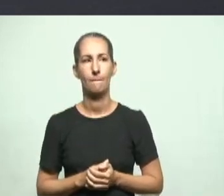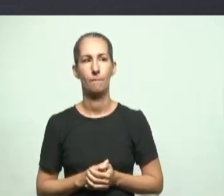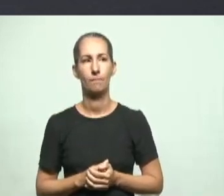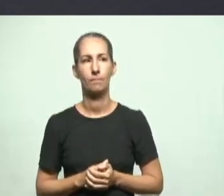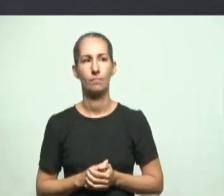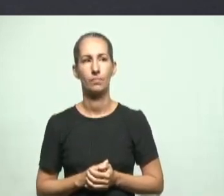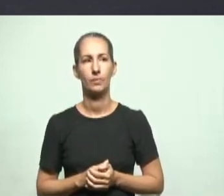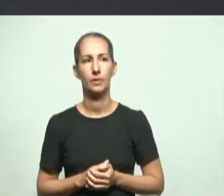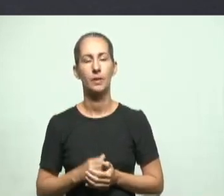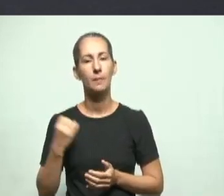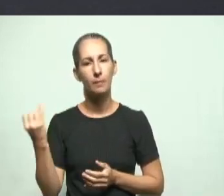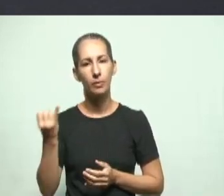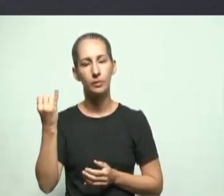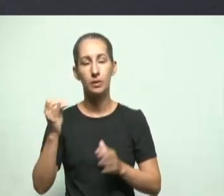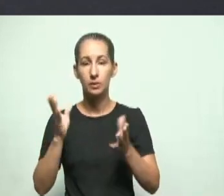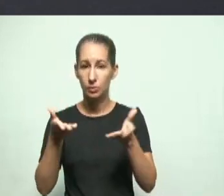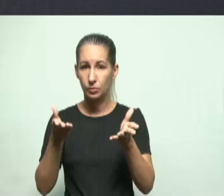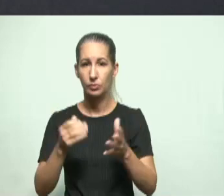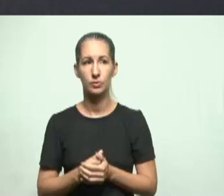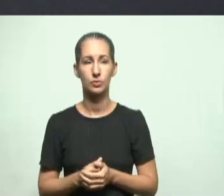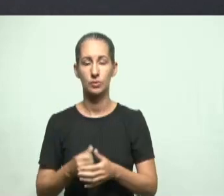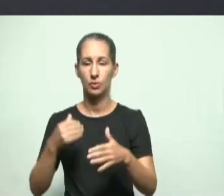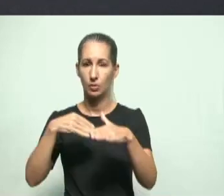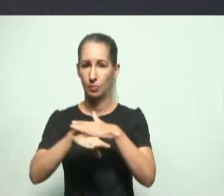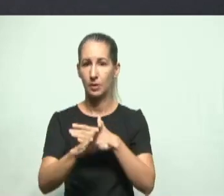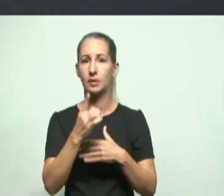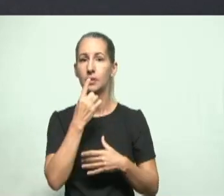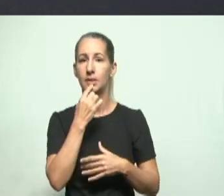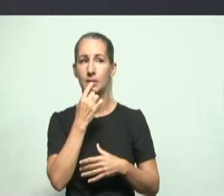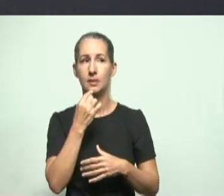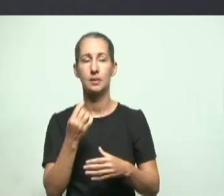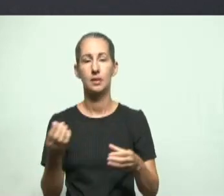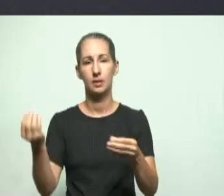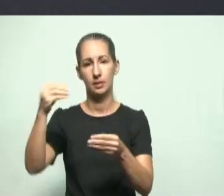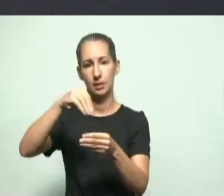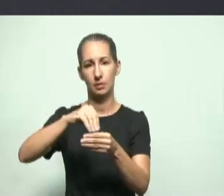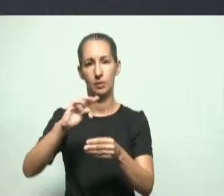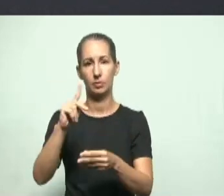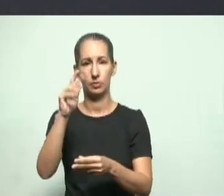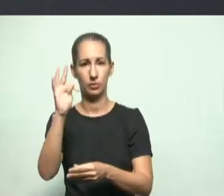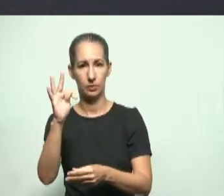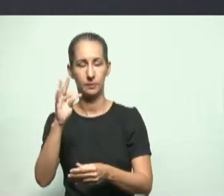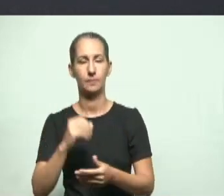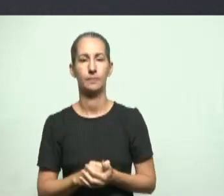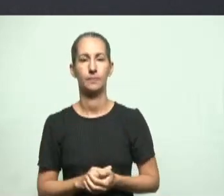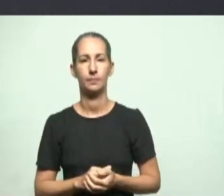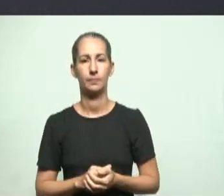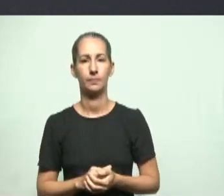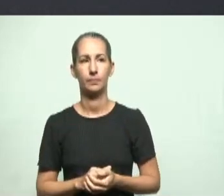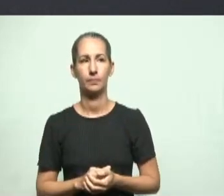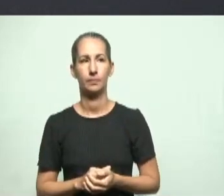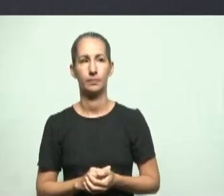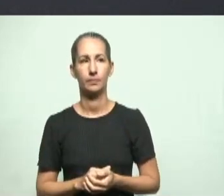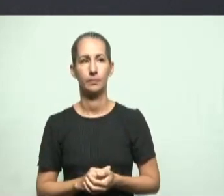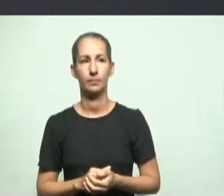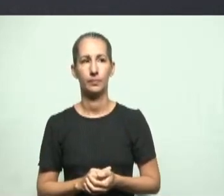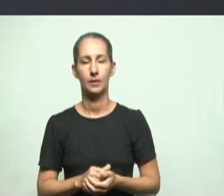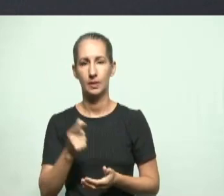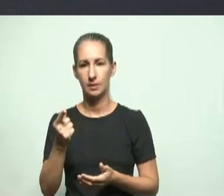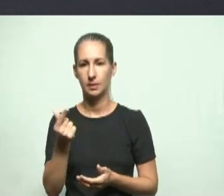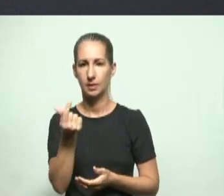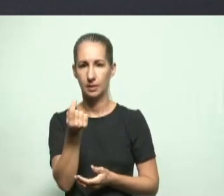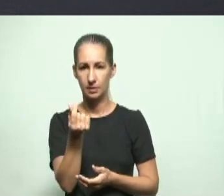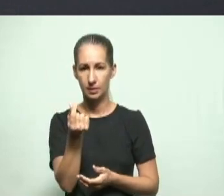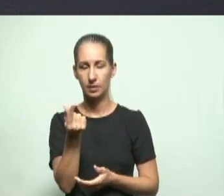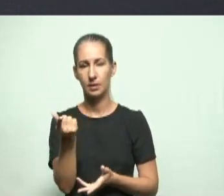muito sazonal hoje o banco de sangue dentro do Hemonorte. E essa supressão dessa